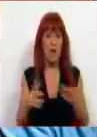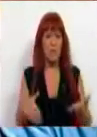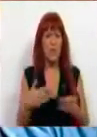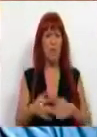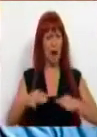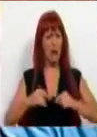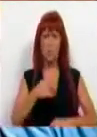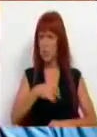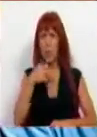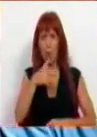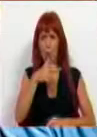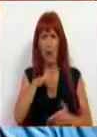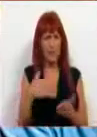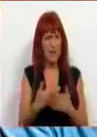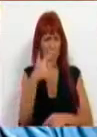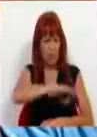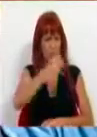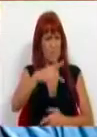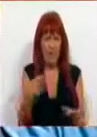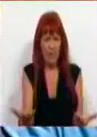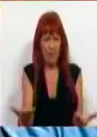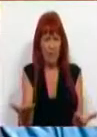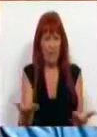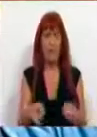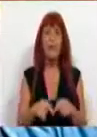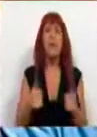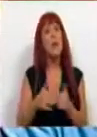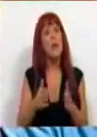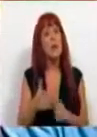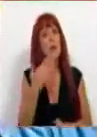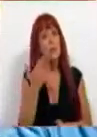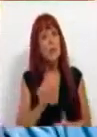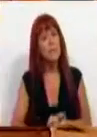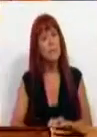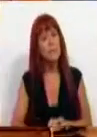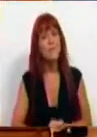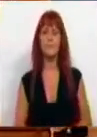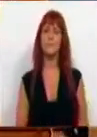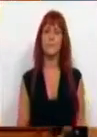sequer assumir o terror que provocou aos pensionistas. É tudo. Obrigada.